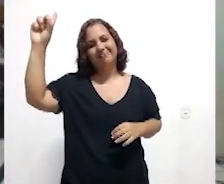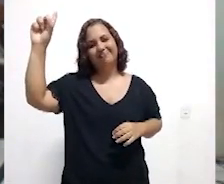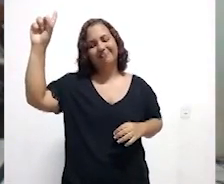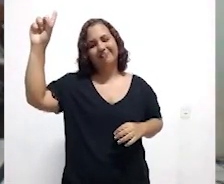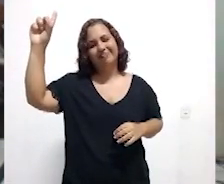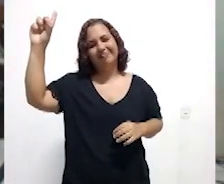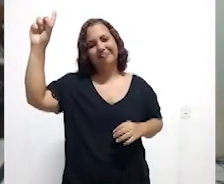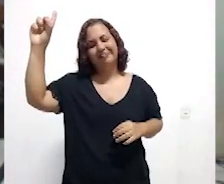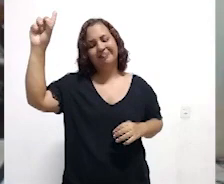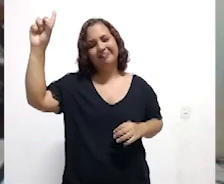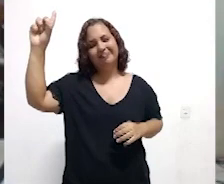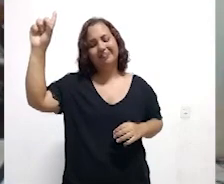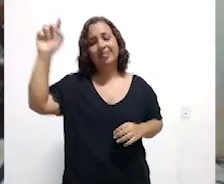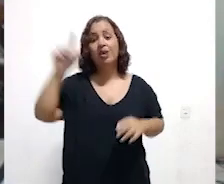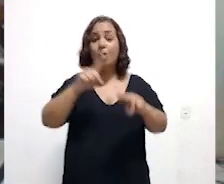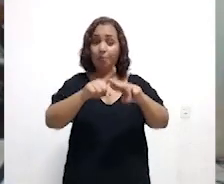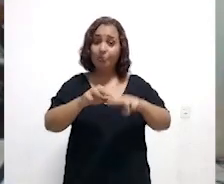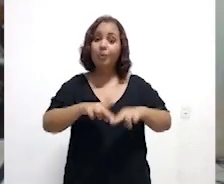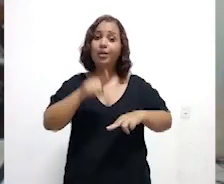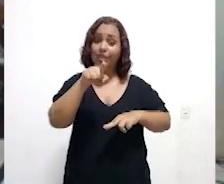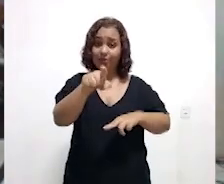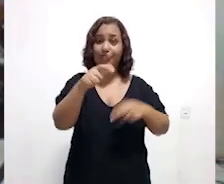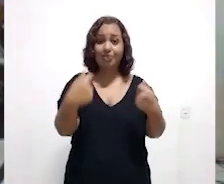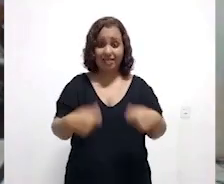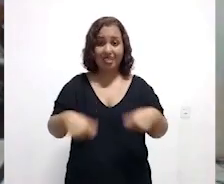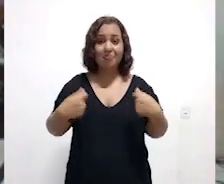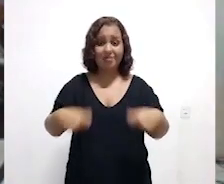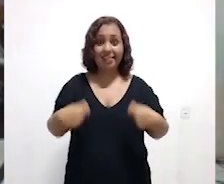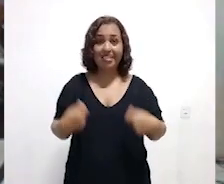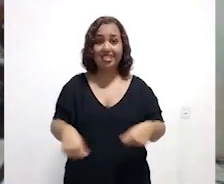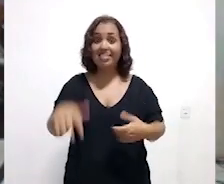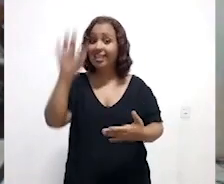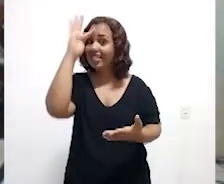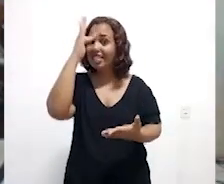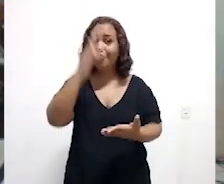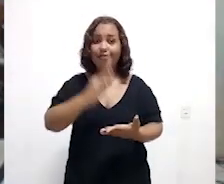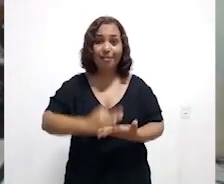É por isso que você tem que ter fé.